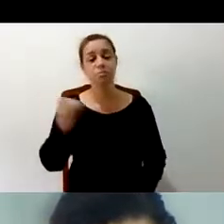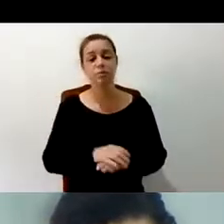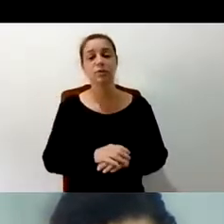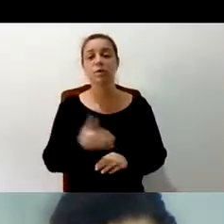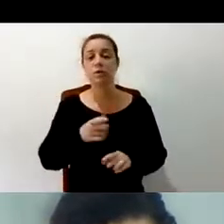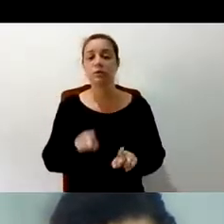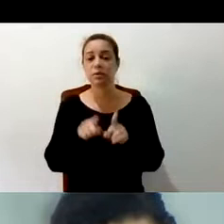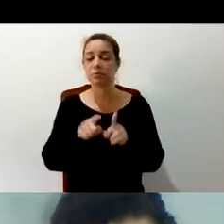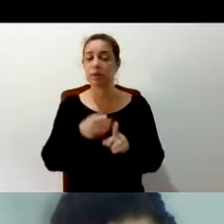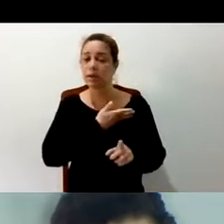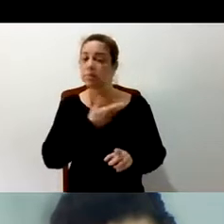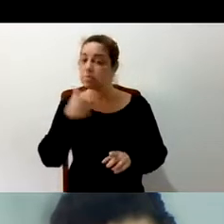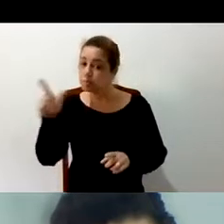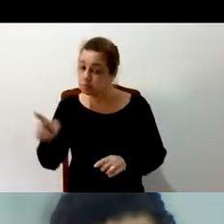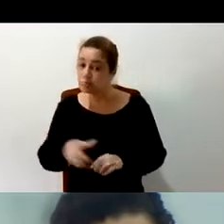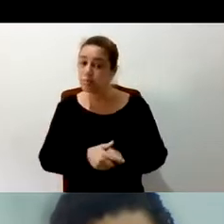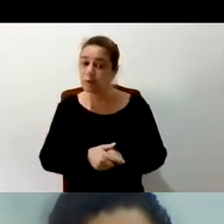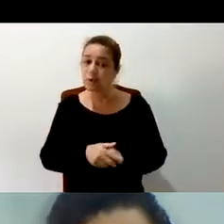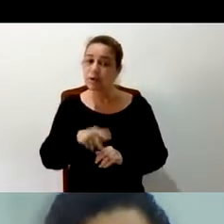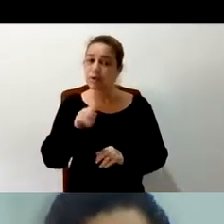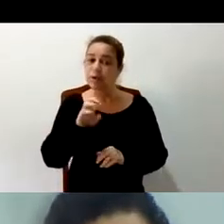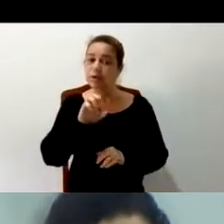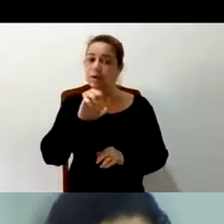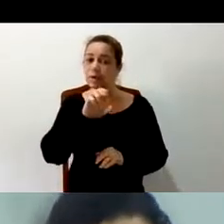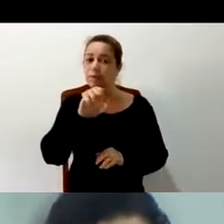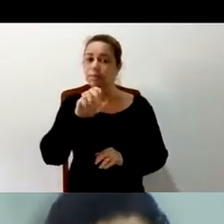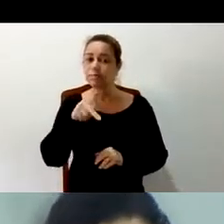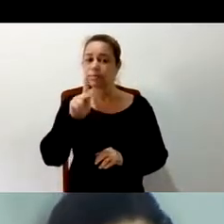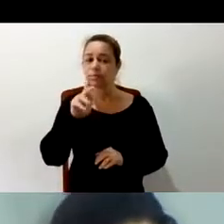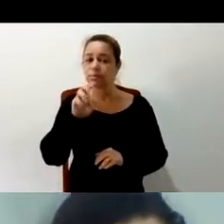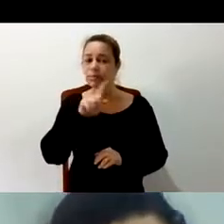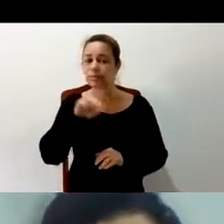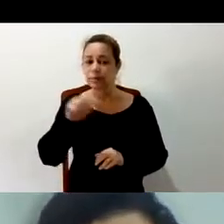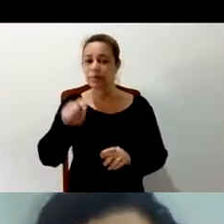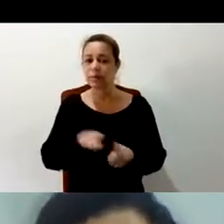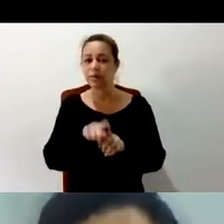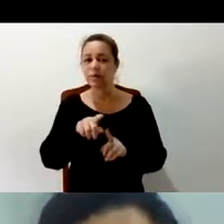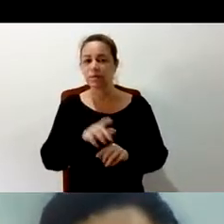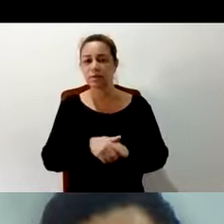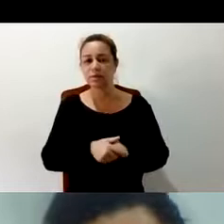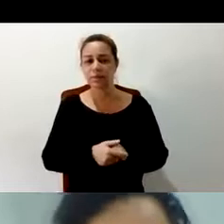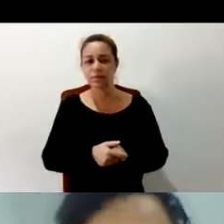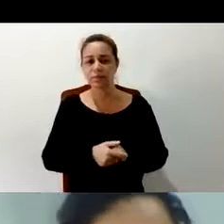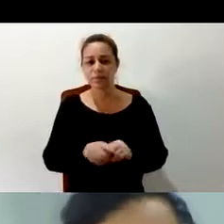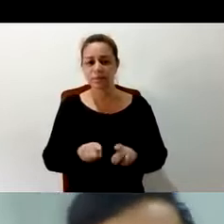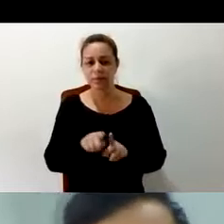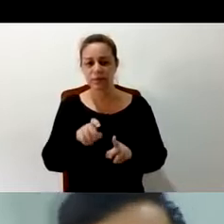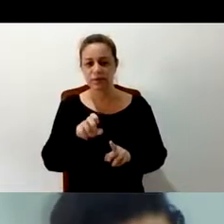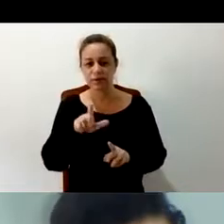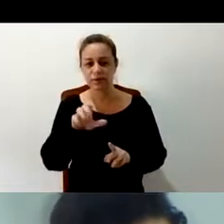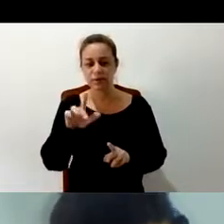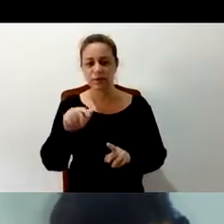os outros colegas, a Késia, a Eliana. Posso falar um pouquinho? Sim. Pode falar.